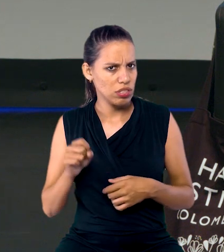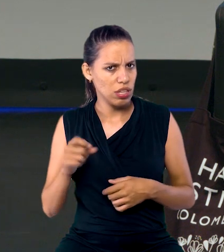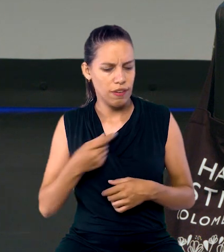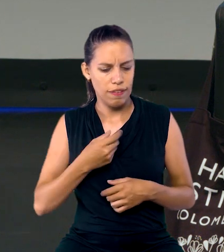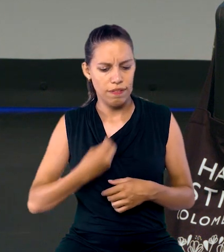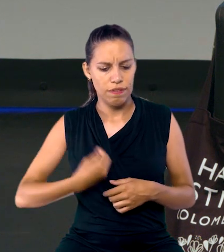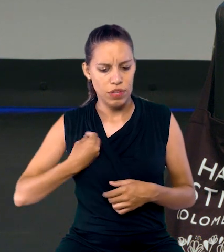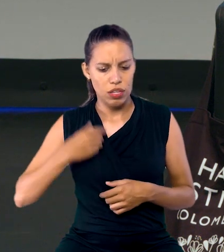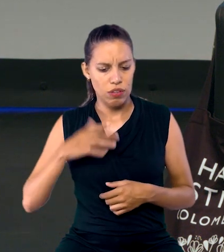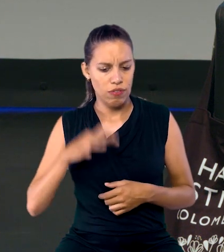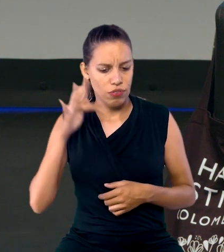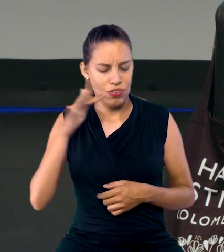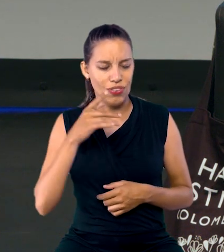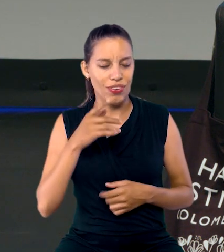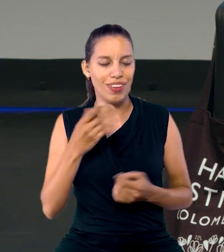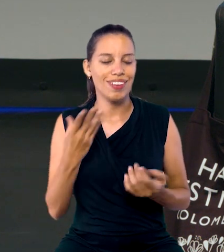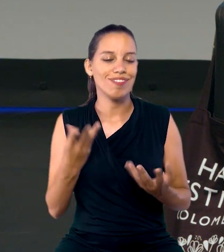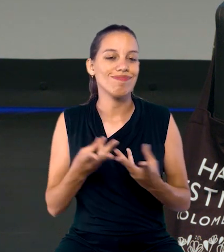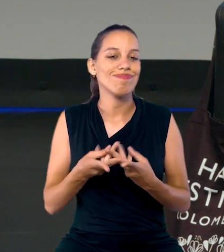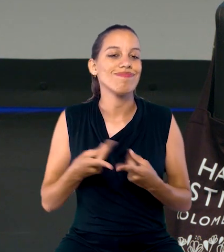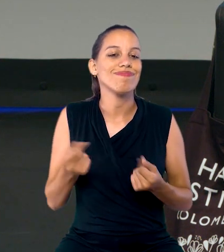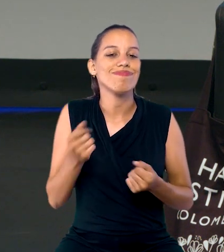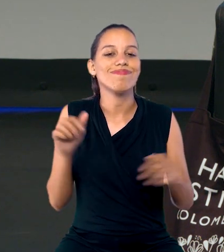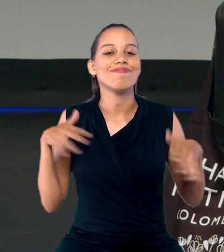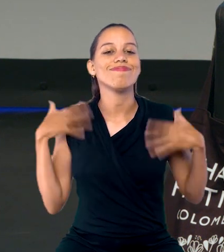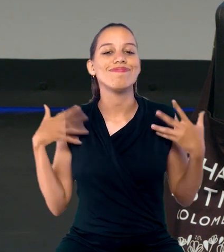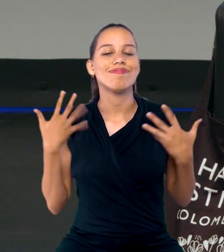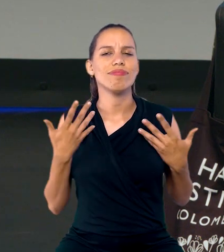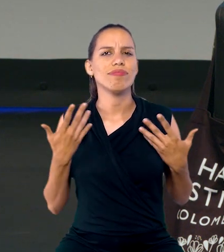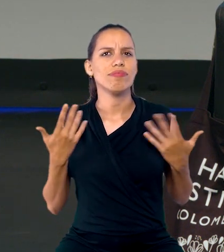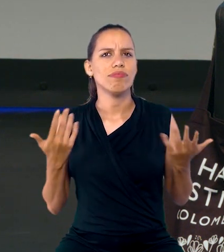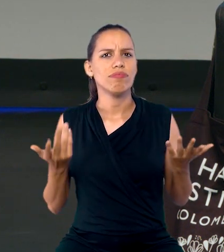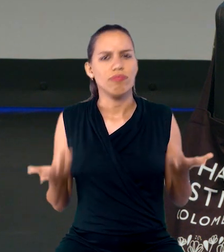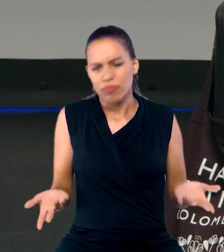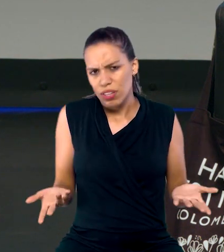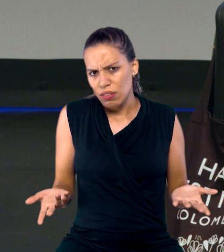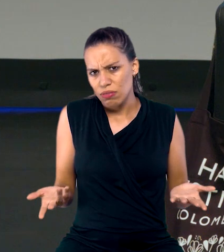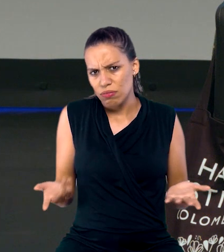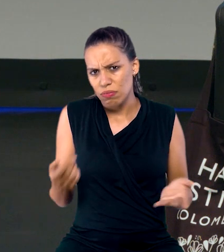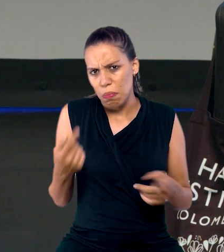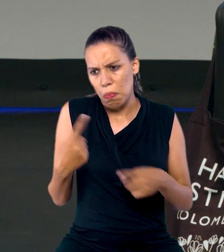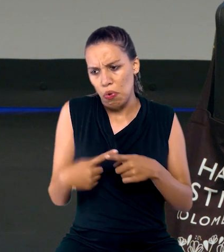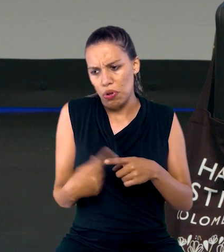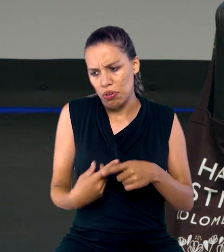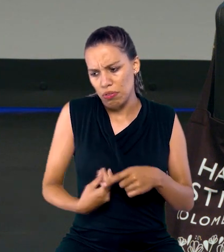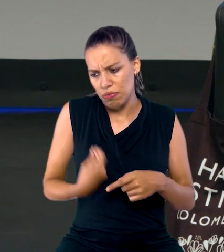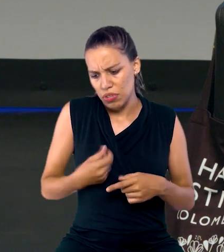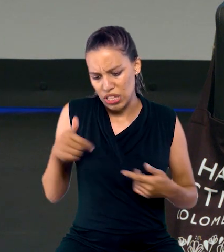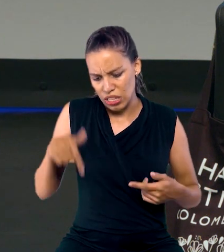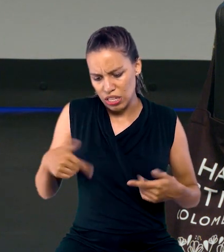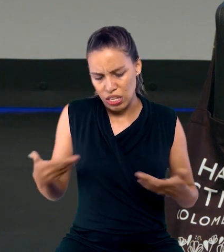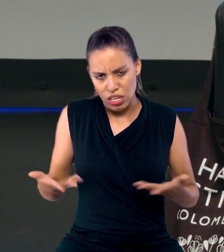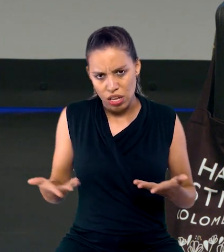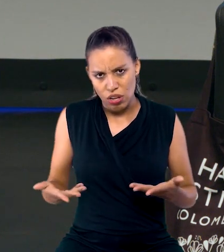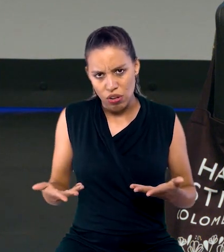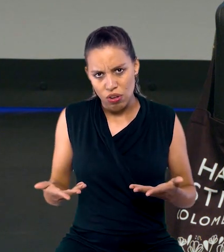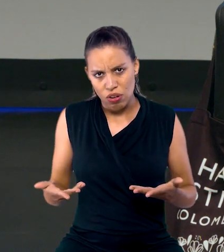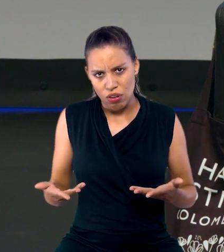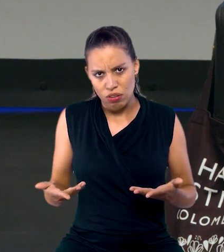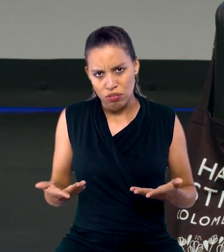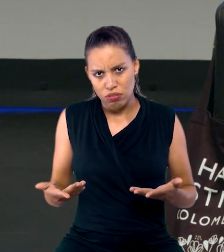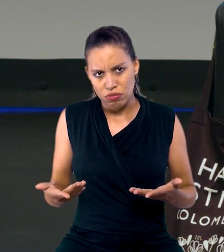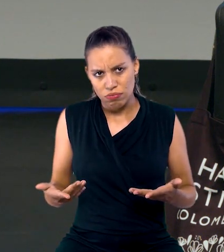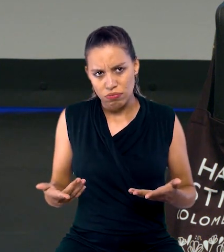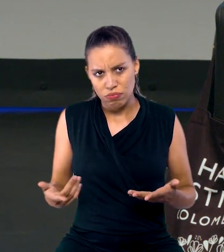for agradável, gostosa, se ela nos trouxer alegria, a gente não tem por que achar que parte dessa para uma melhor.